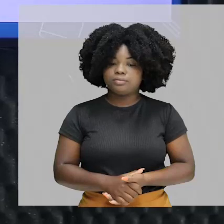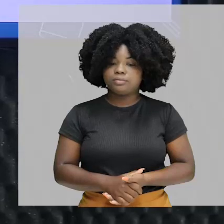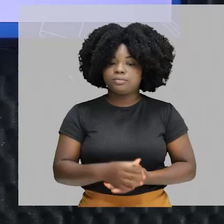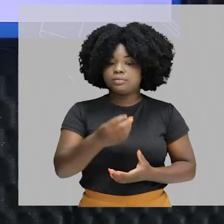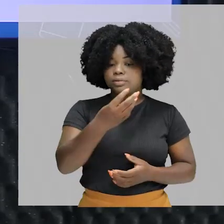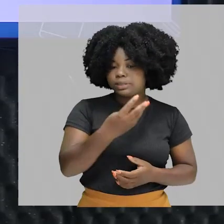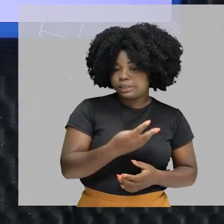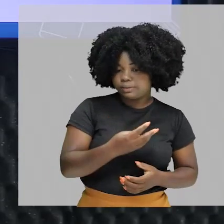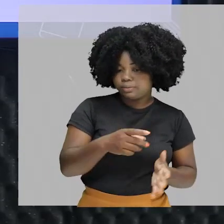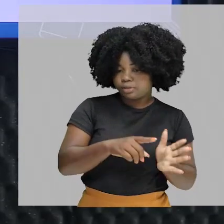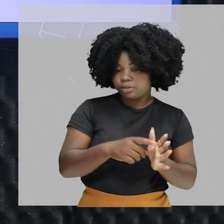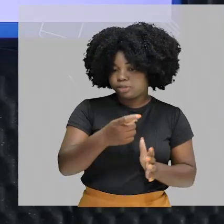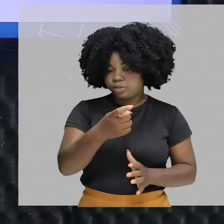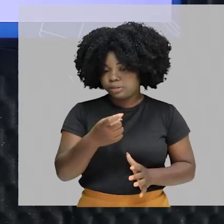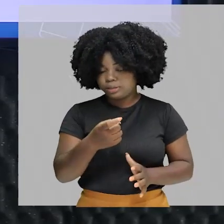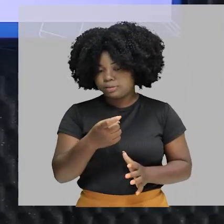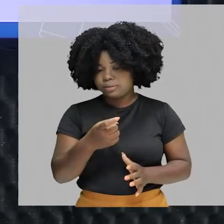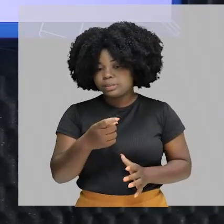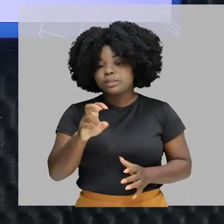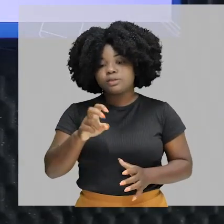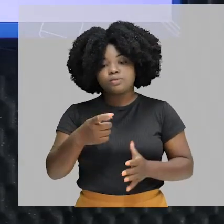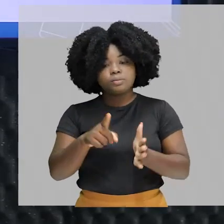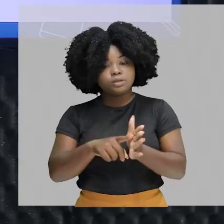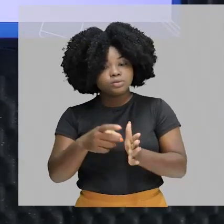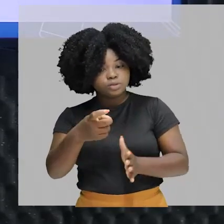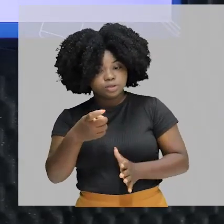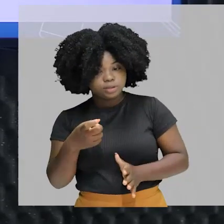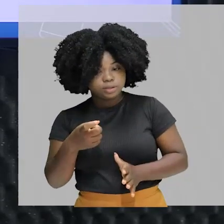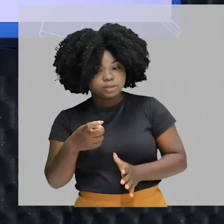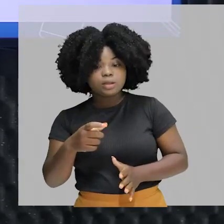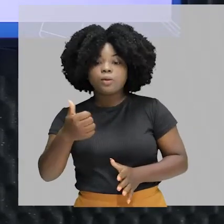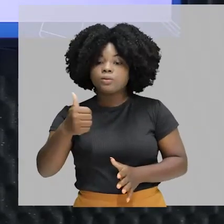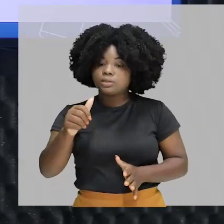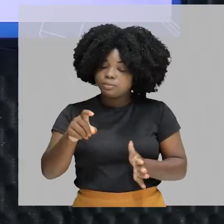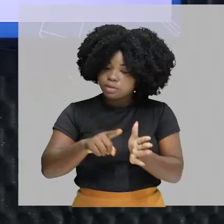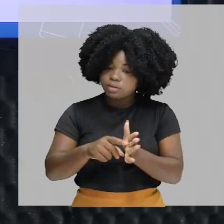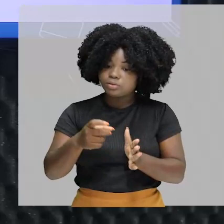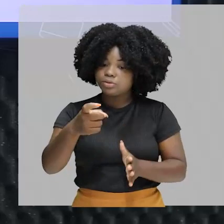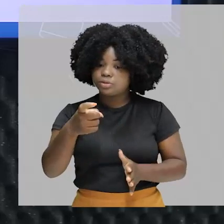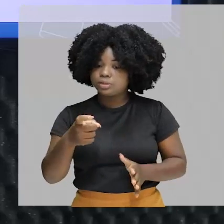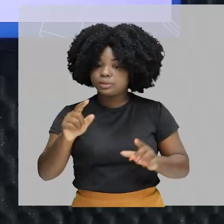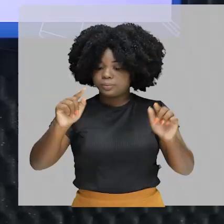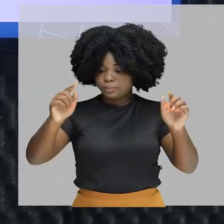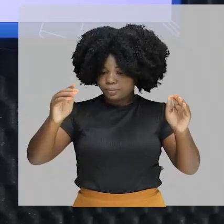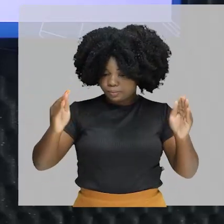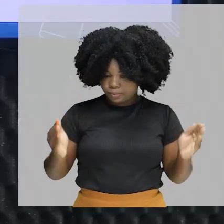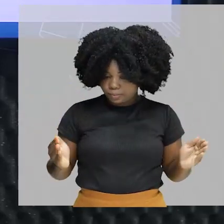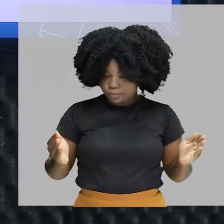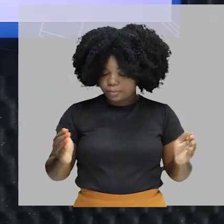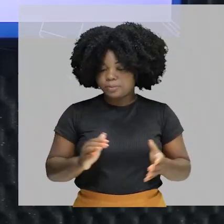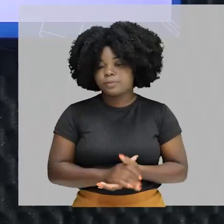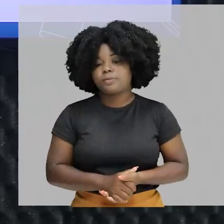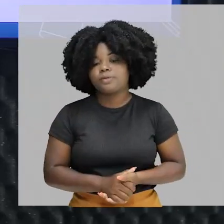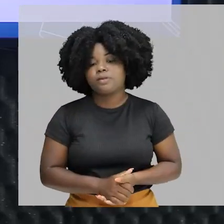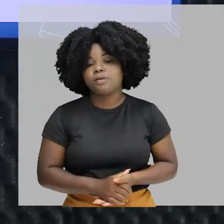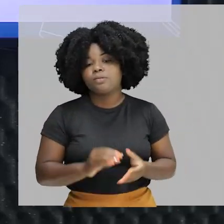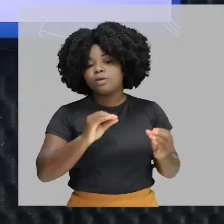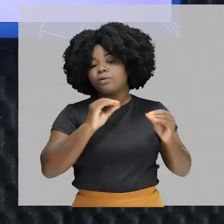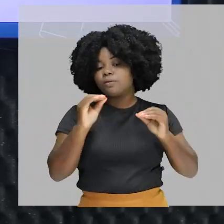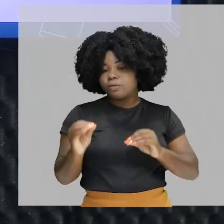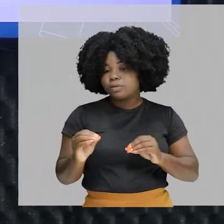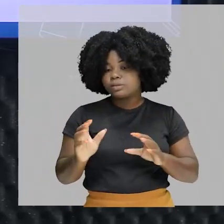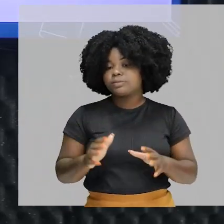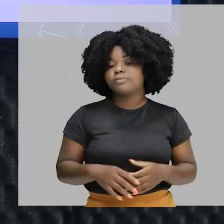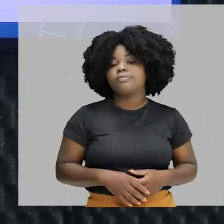sequência é 3 menos x, 5 menos x e 11 menos x. É justamente o que está sendo dito, ó, que números